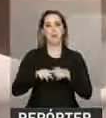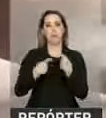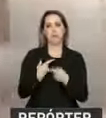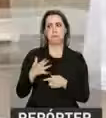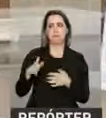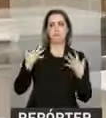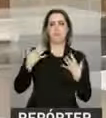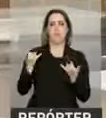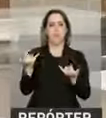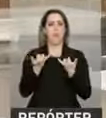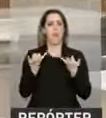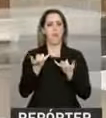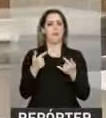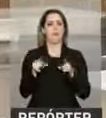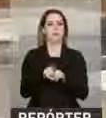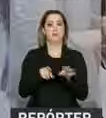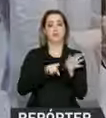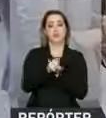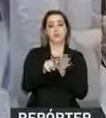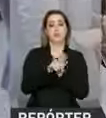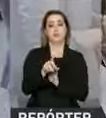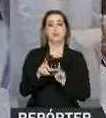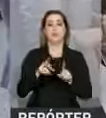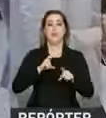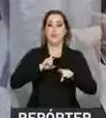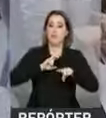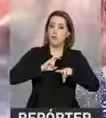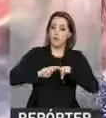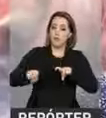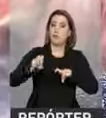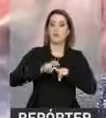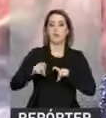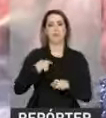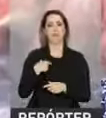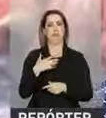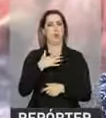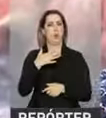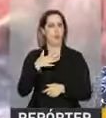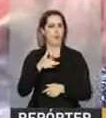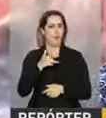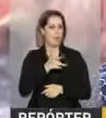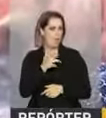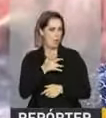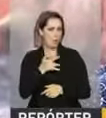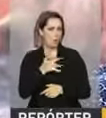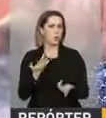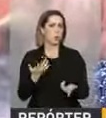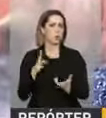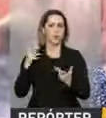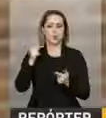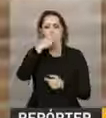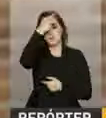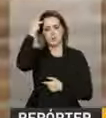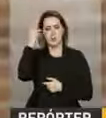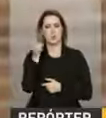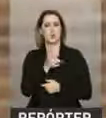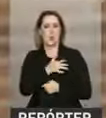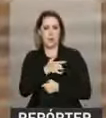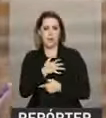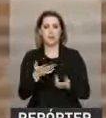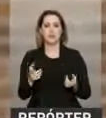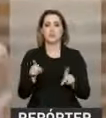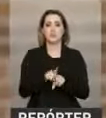notícias sobre a operação da Polícia Federal nos frigoríficos, ela ficou desconfiada. Estamos com medo, sim. Acho que não é só eu, não, todos nós, né? E para